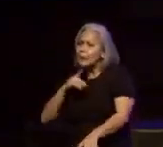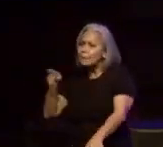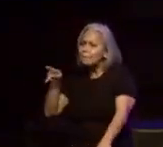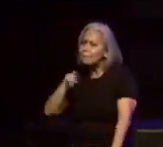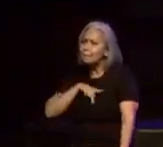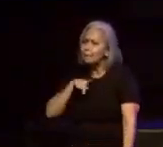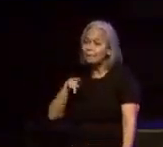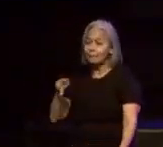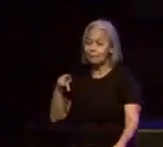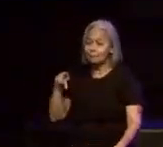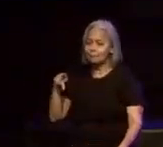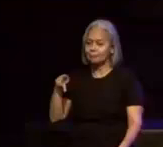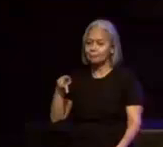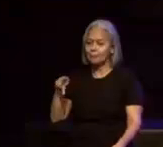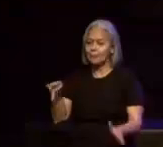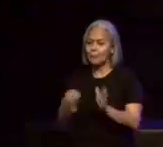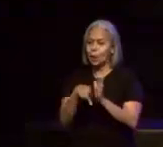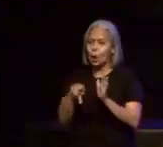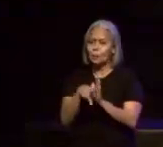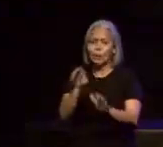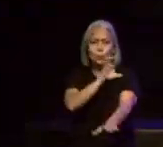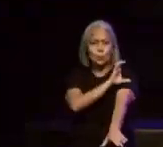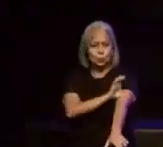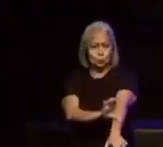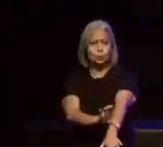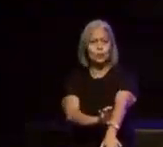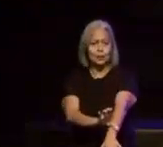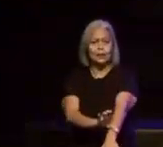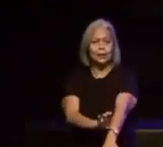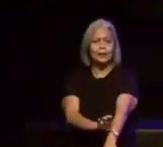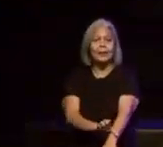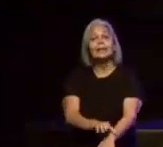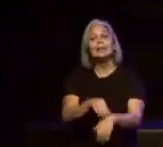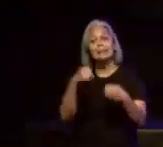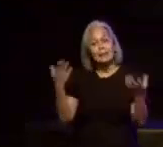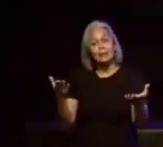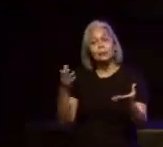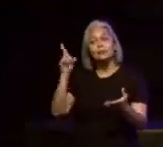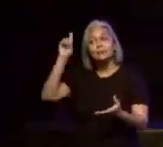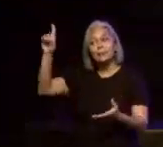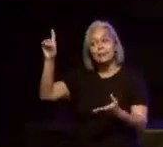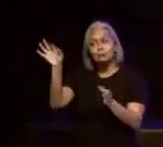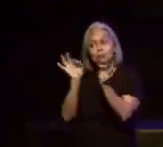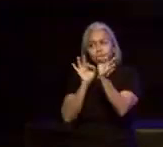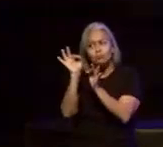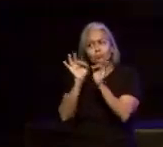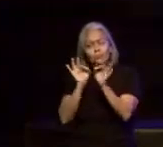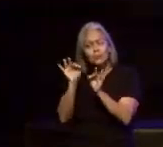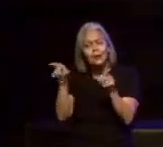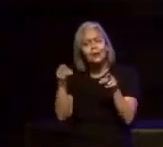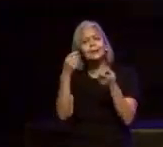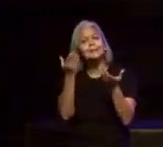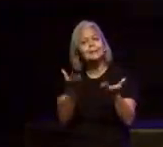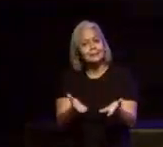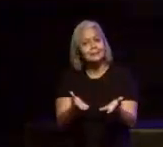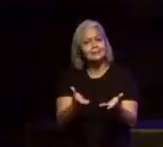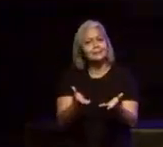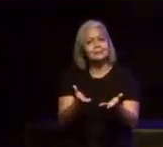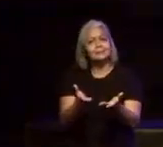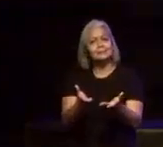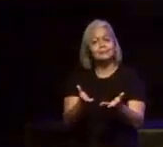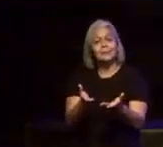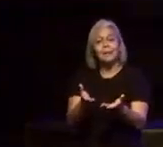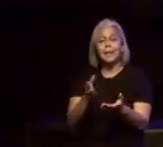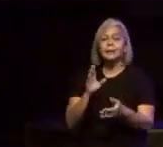mais. E foi assim que Jesus projetou, foi assim que Ele desenhou, assim que Ele queria que funcionasse. Mas agora deixa eu chamar a